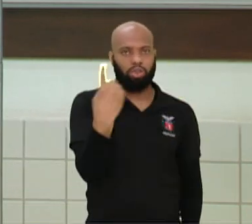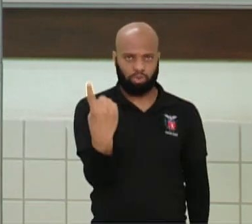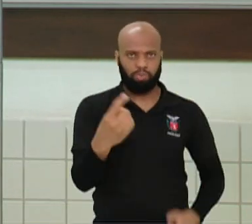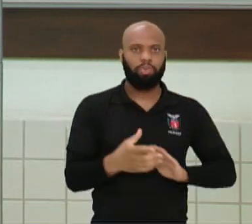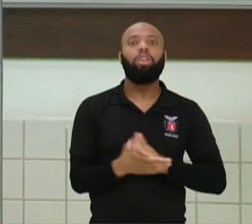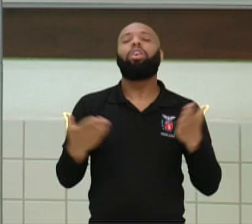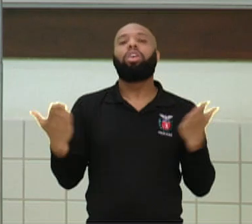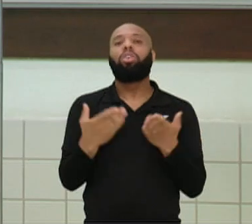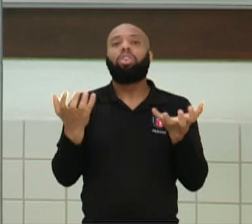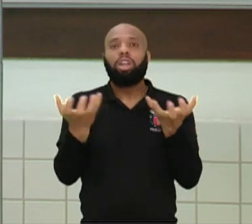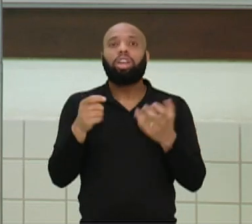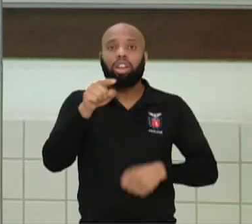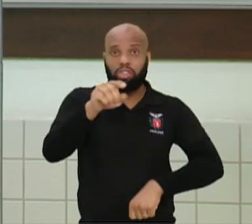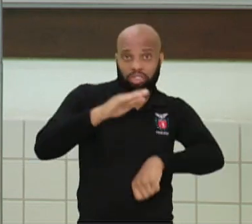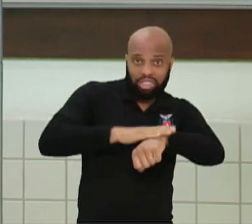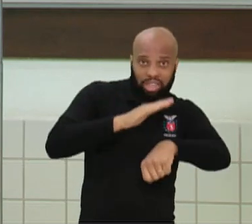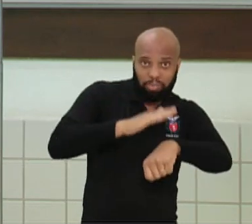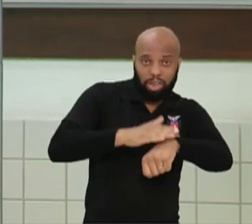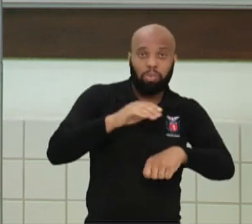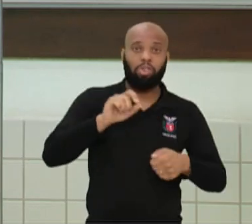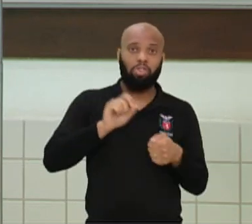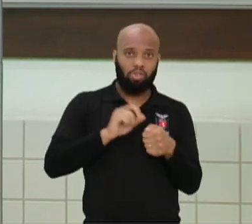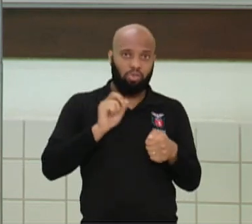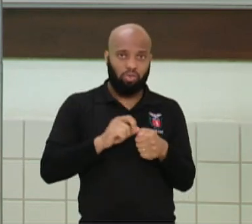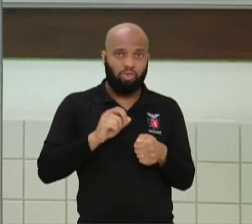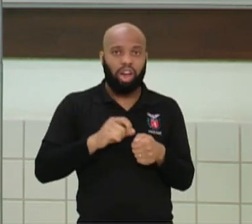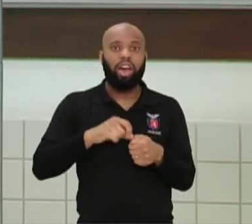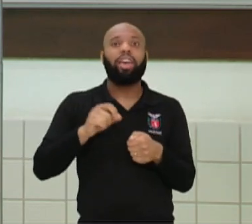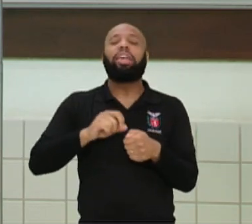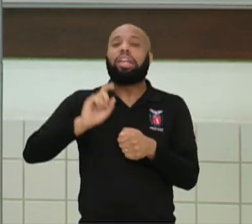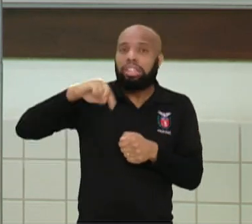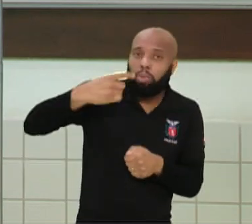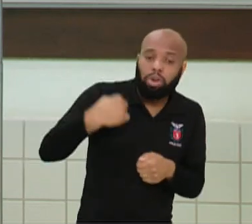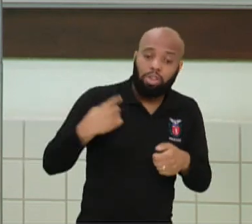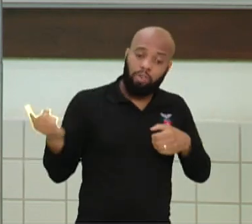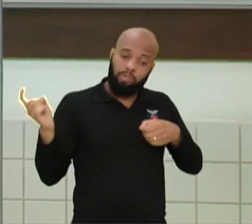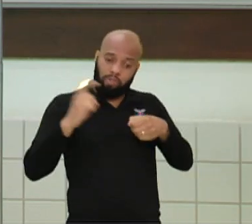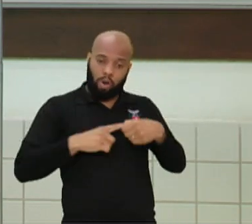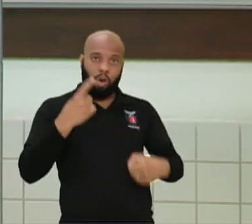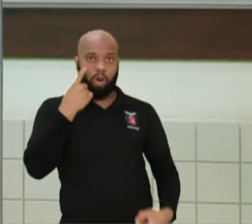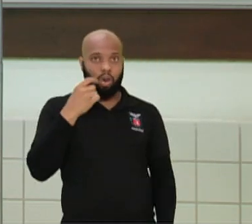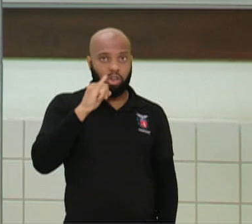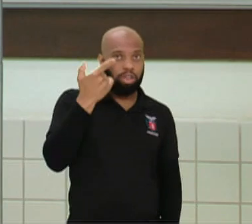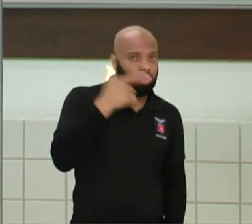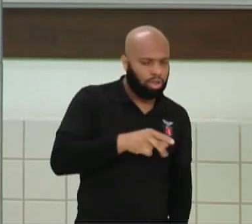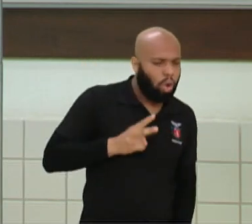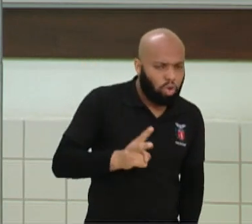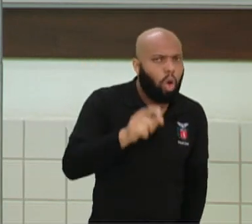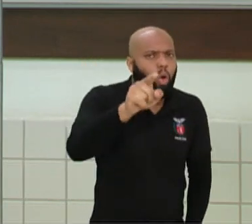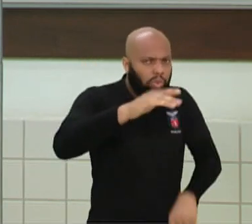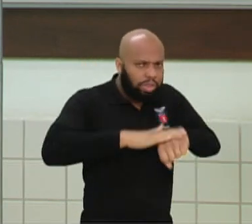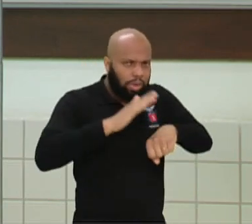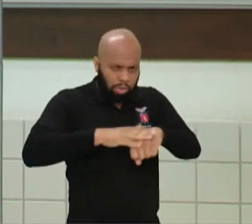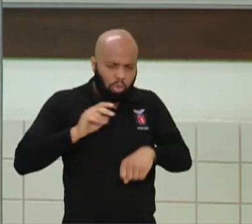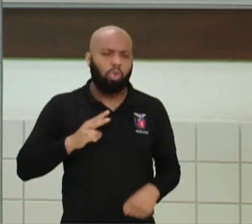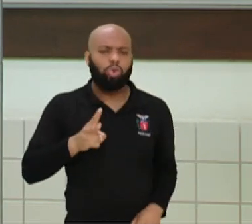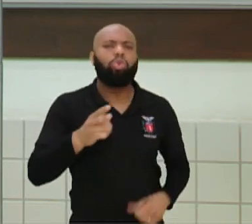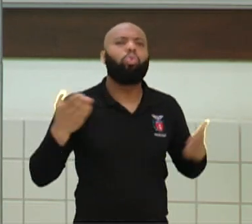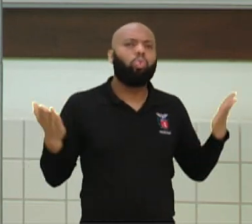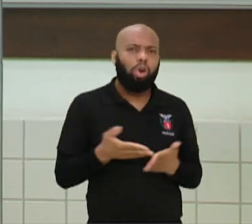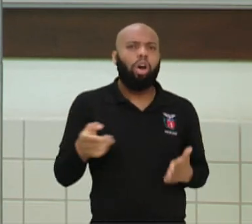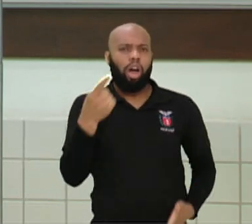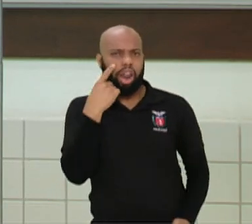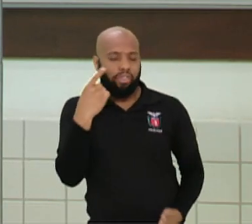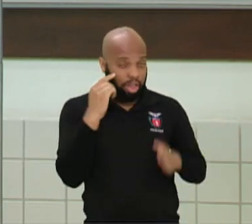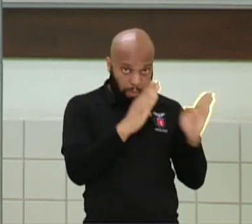Então, agora eu quero que vocês façam aí em casa e logo a gente vem para verificar, mas eu quero que vocês façam